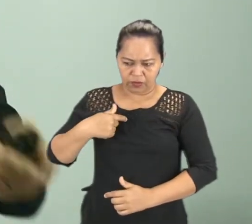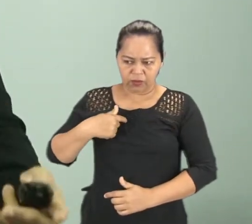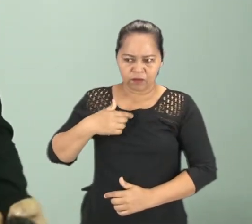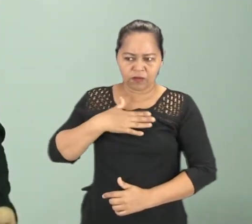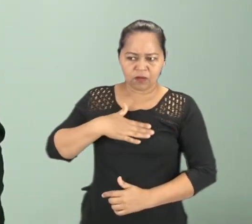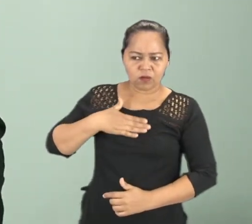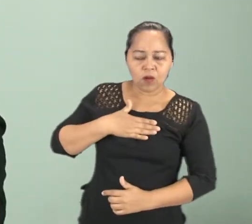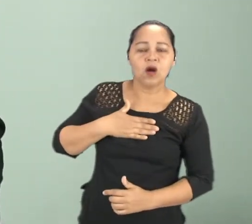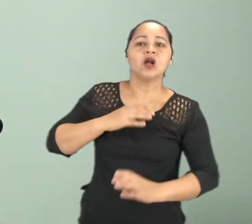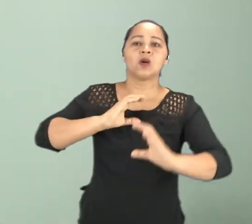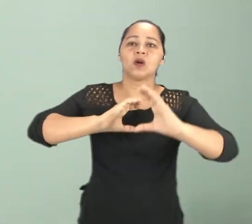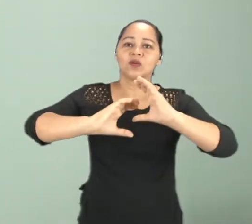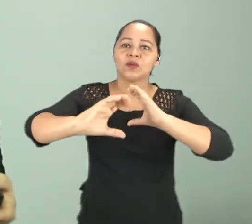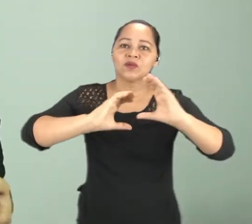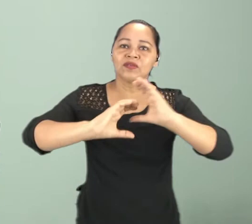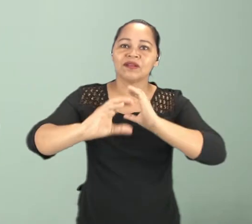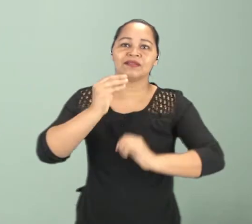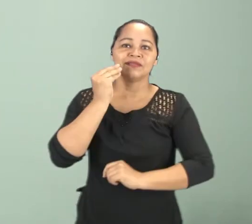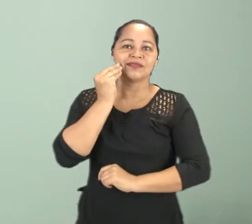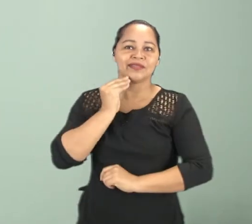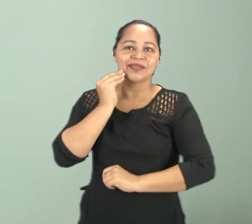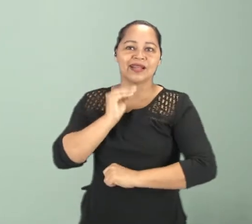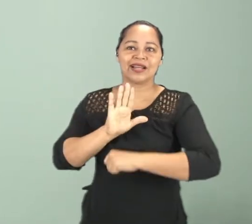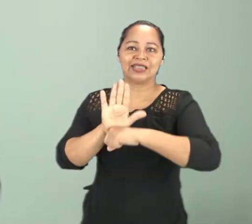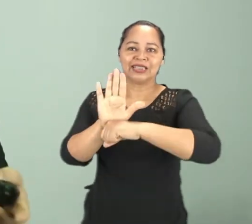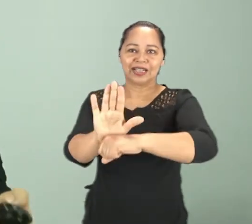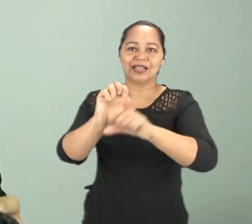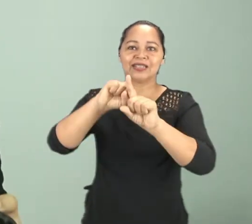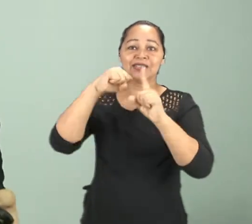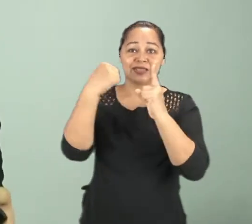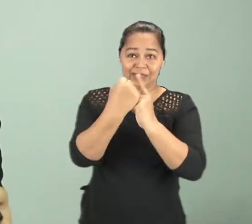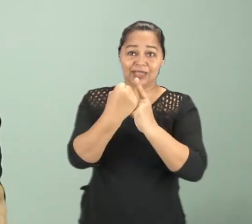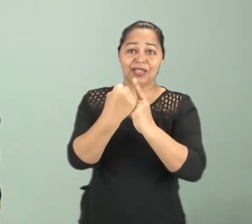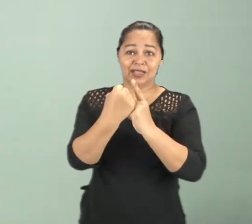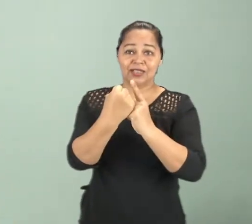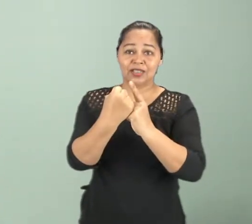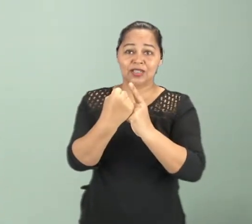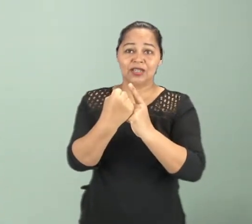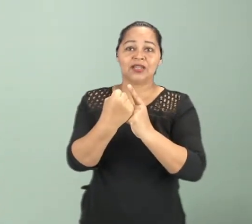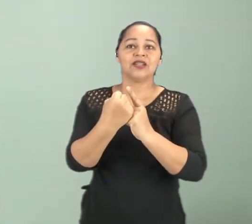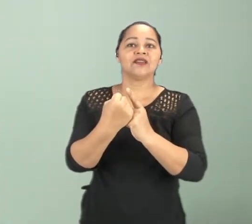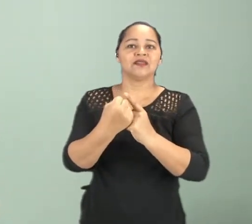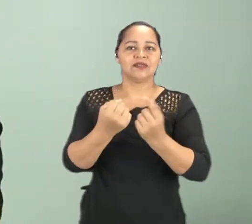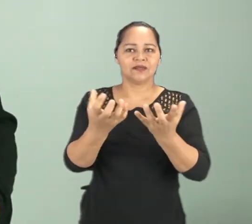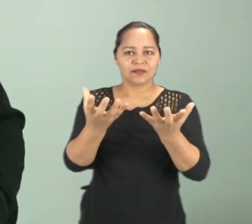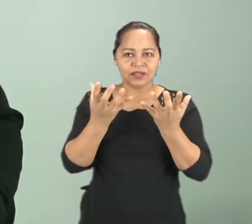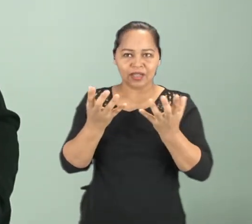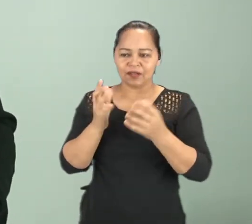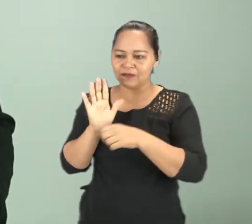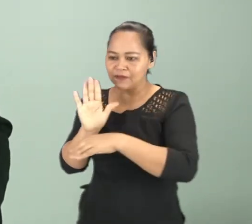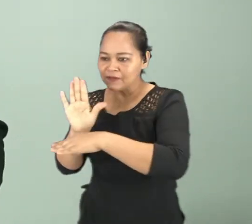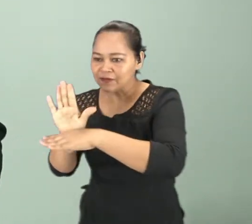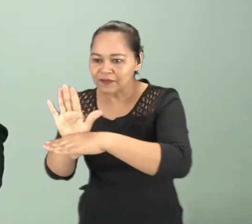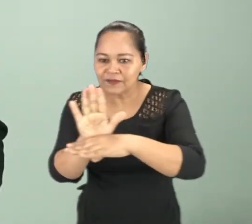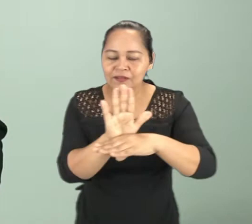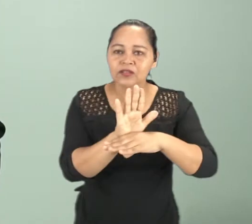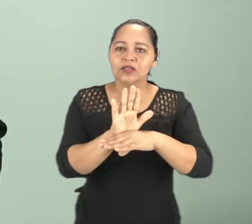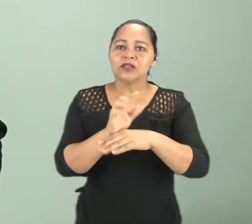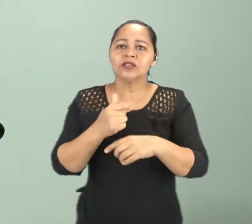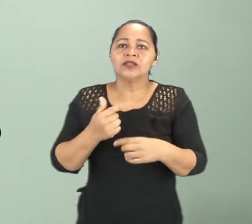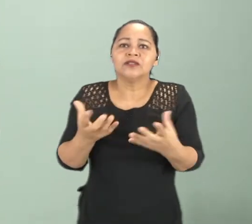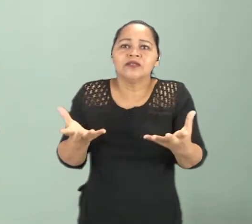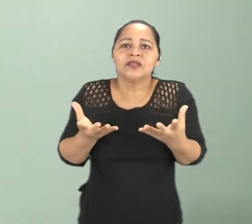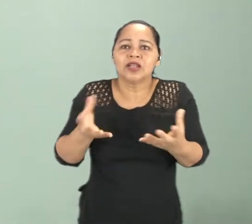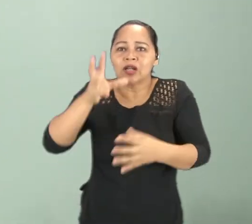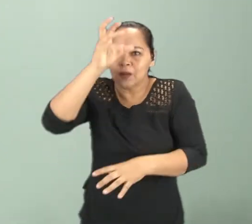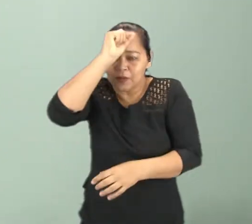gostar de me comunicar e de tentar ajudar a sociedade que eu estou inserido, também tem essa coisa de aprender muito